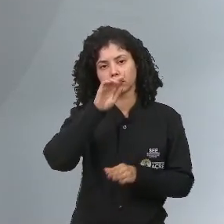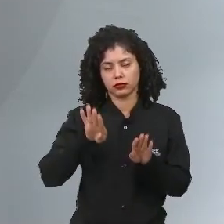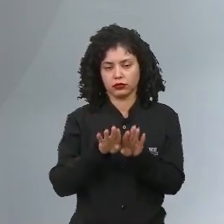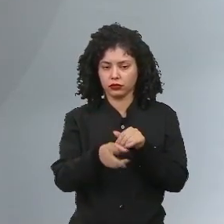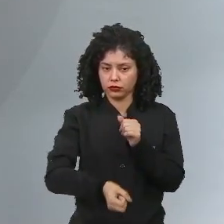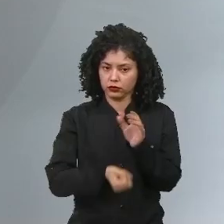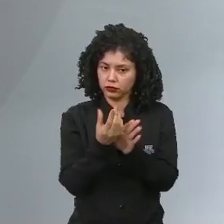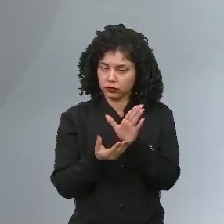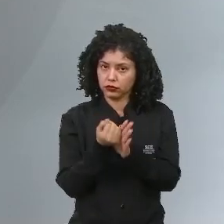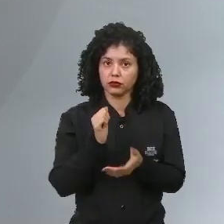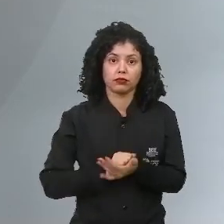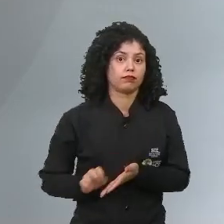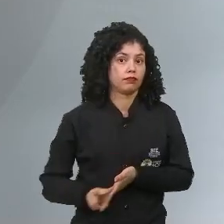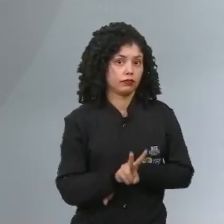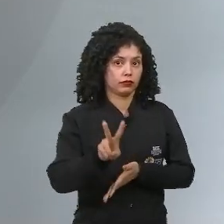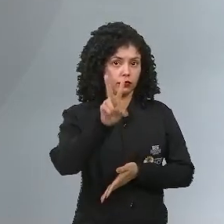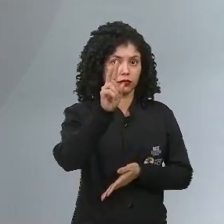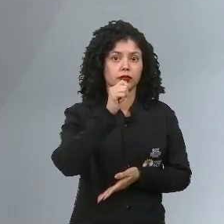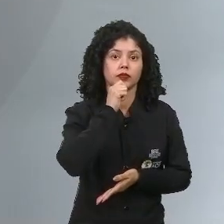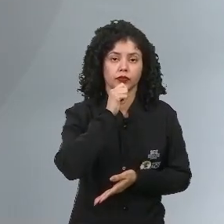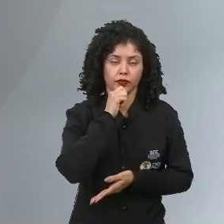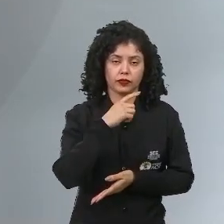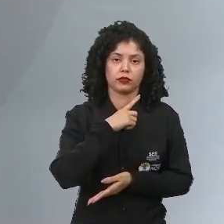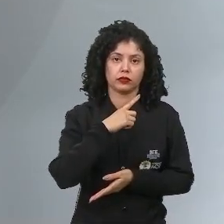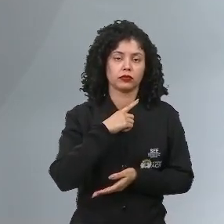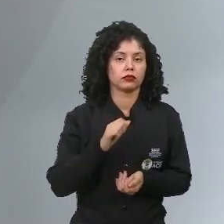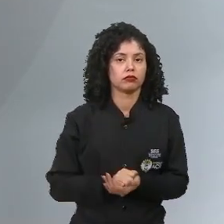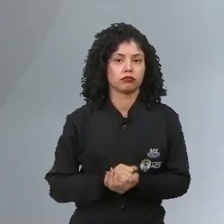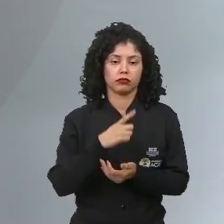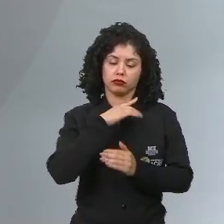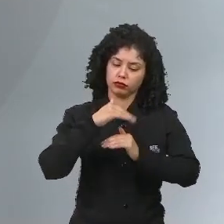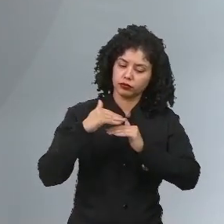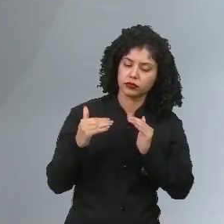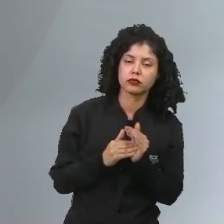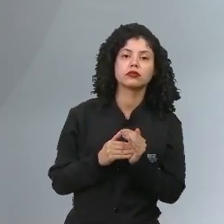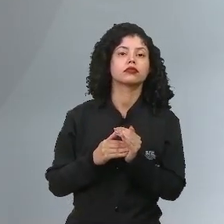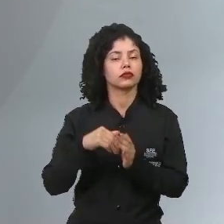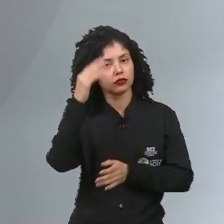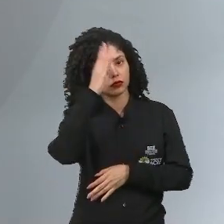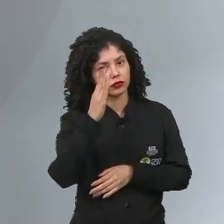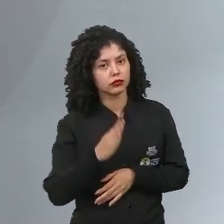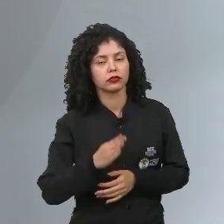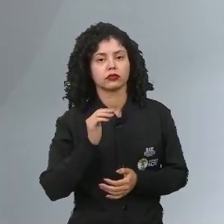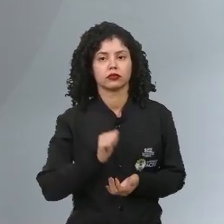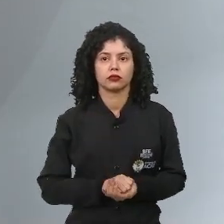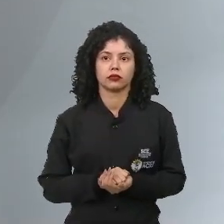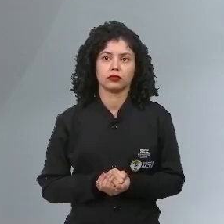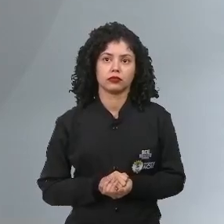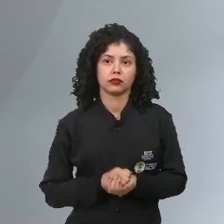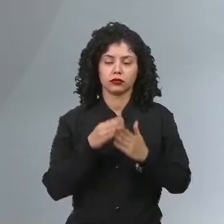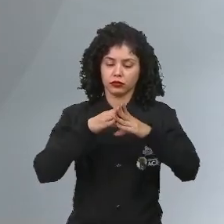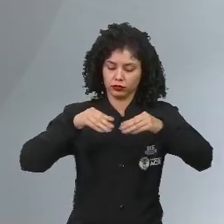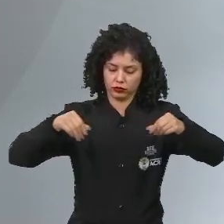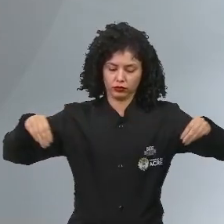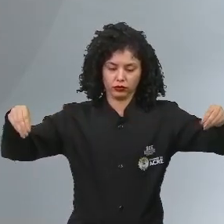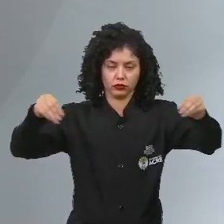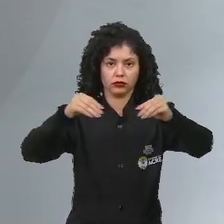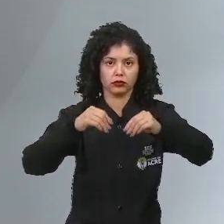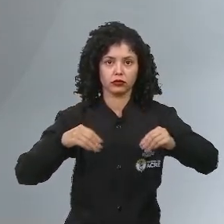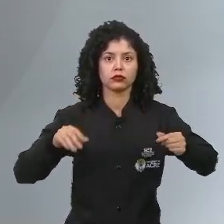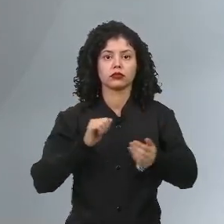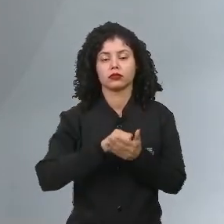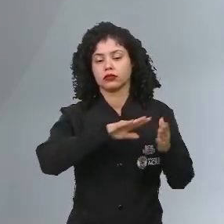era um produto altamente valioso na Europa. Então, tudo que se tinha aqui no Brasil era plantado